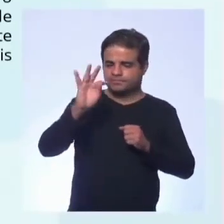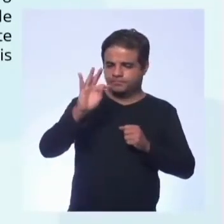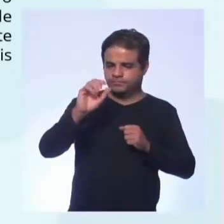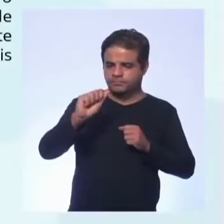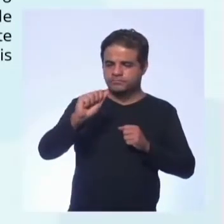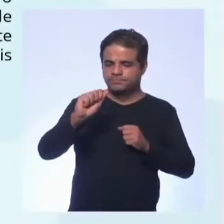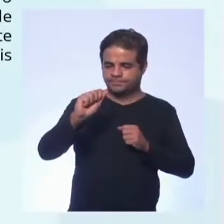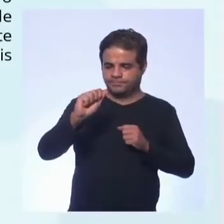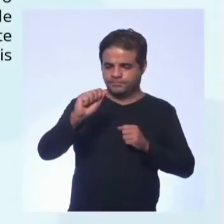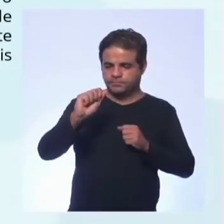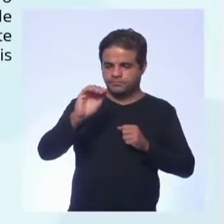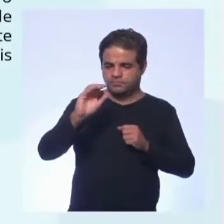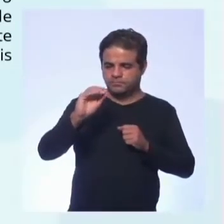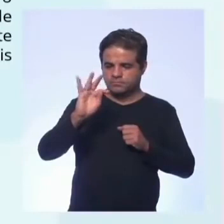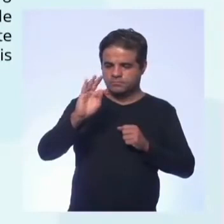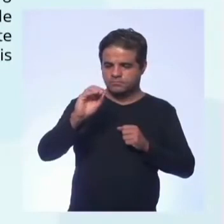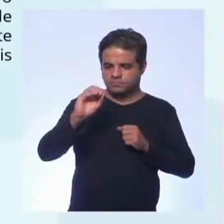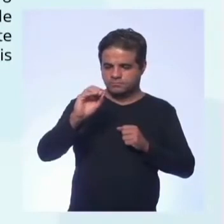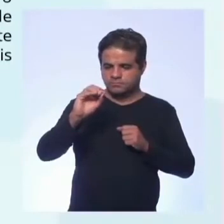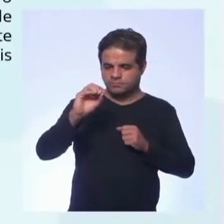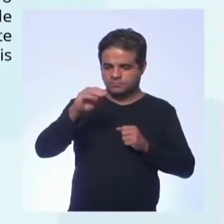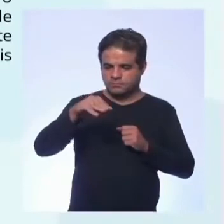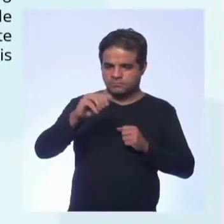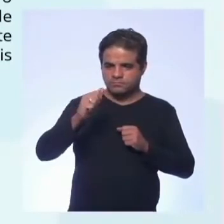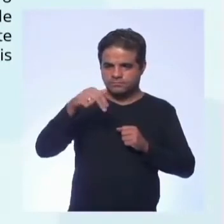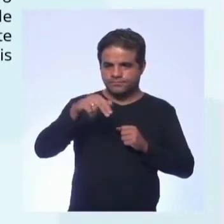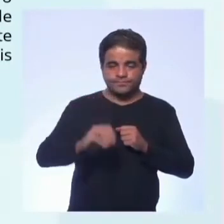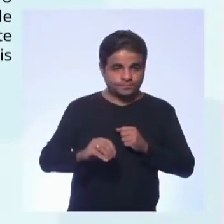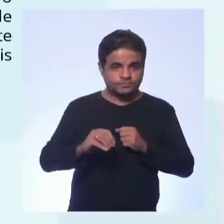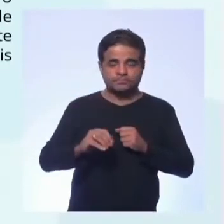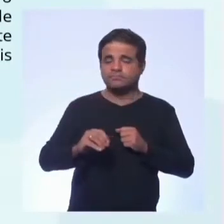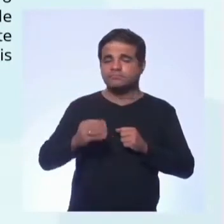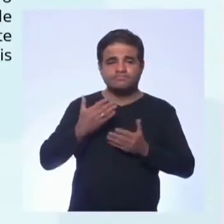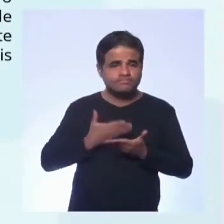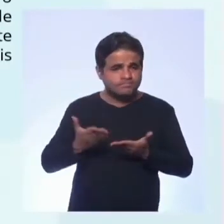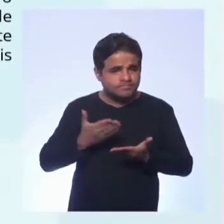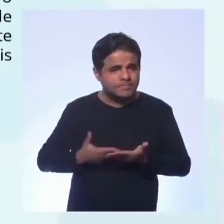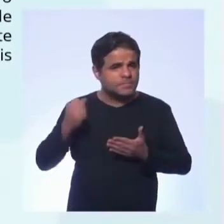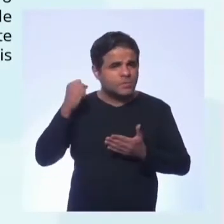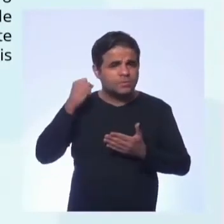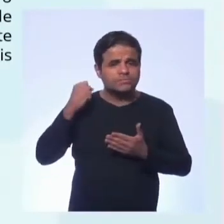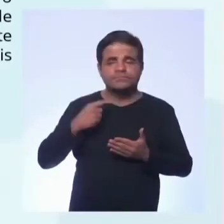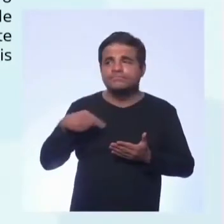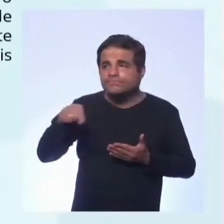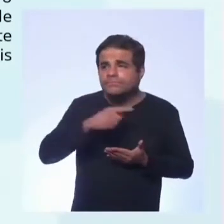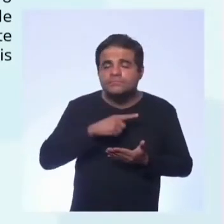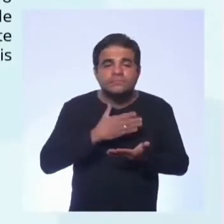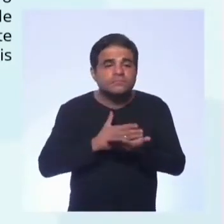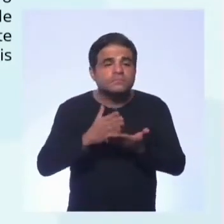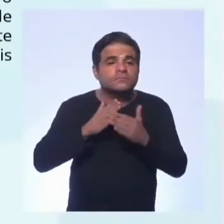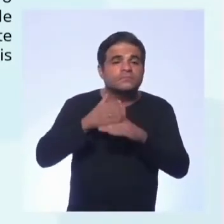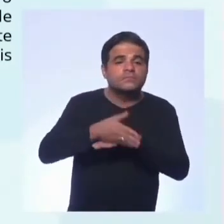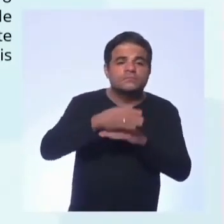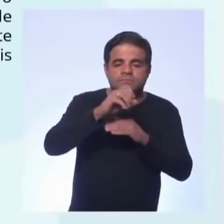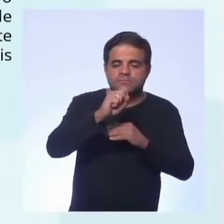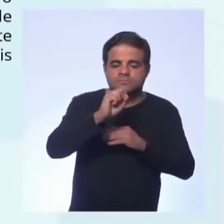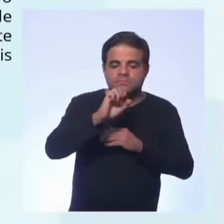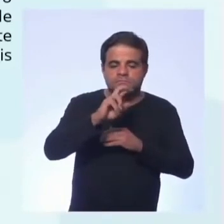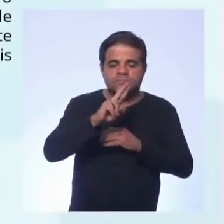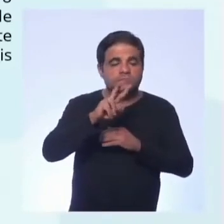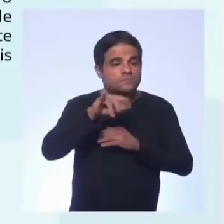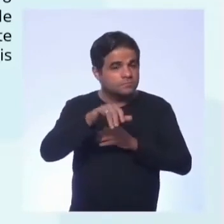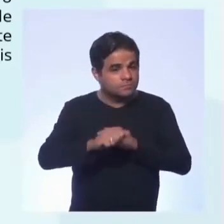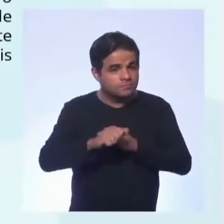Otomano começa a perder poder nessa região, nós vamos ter a Sérvia,